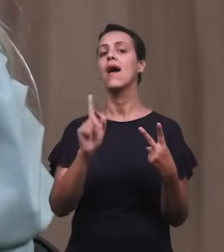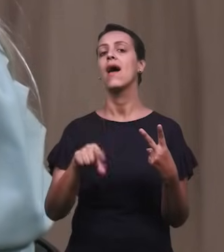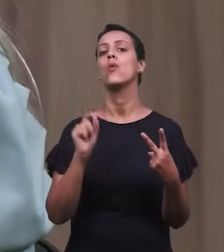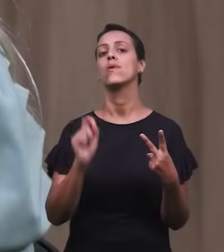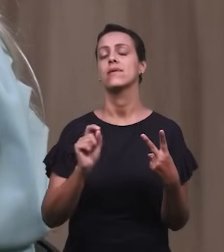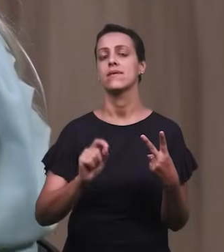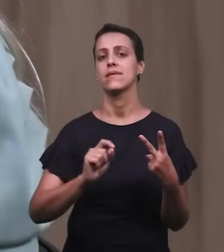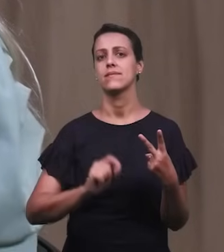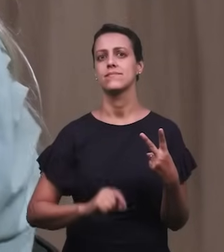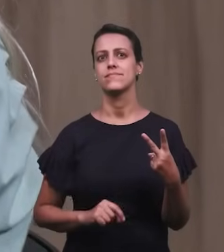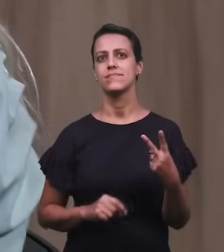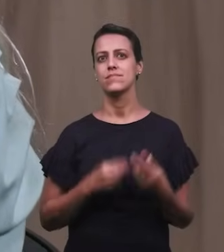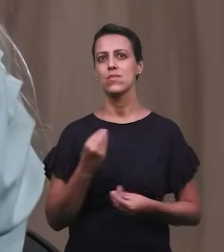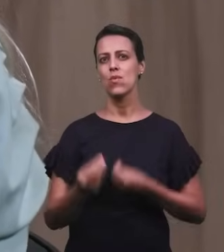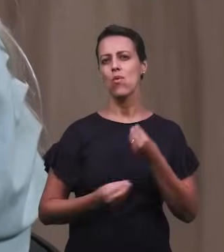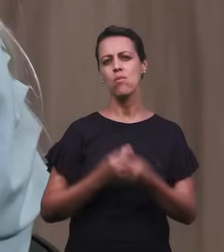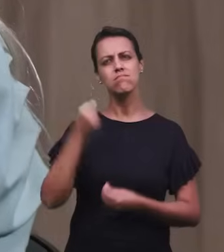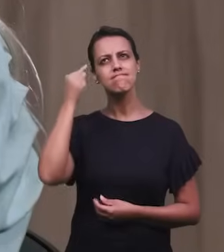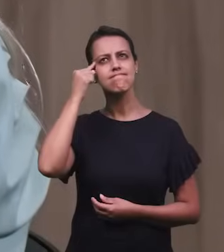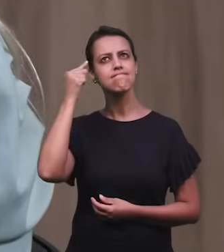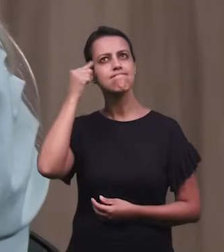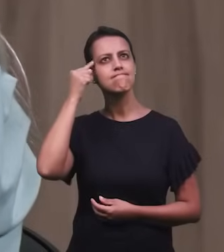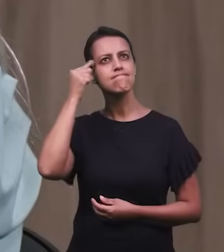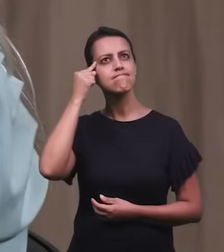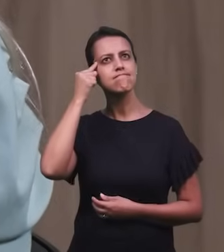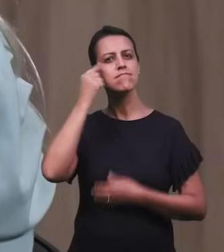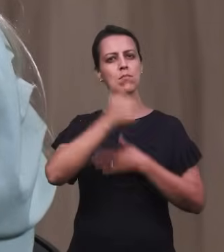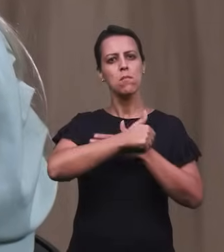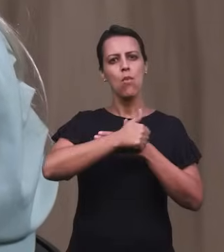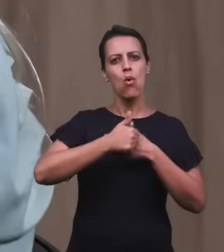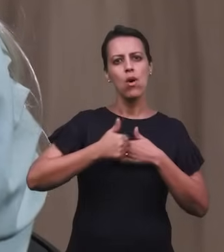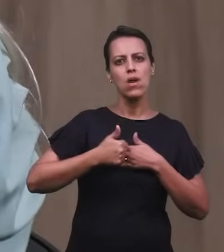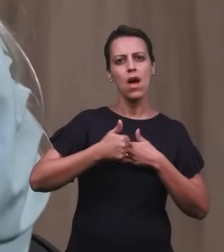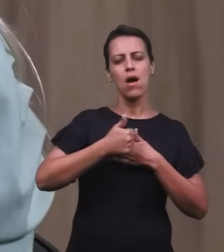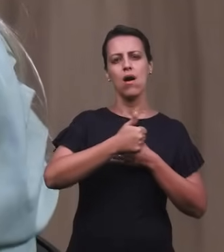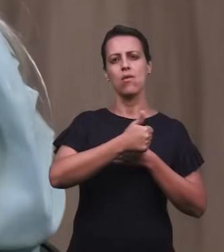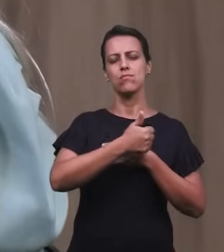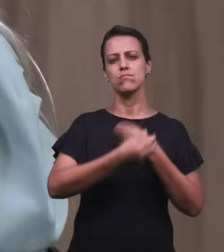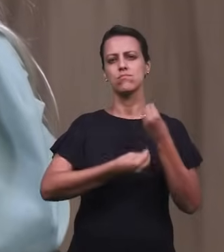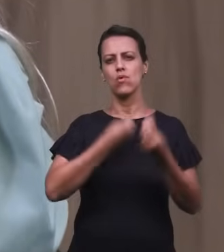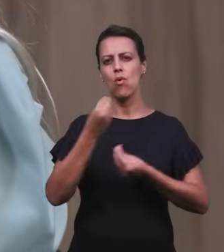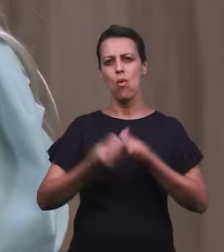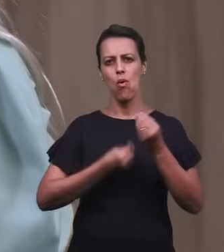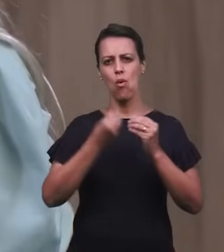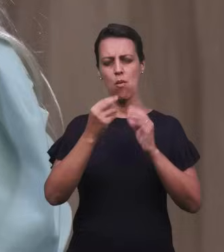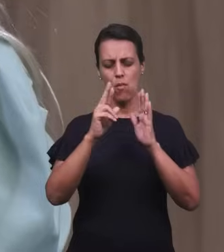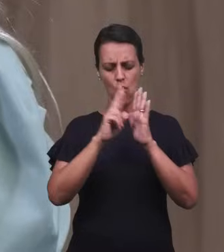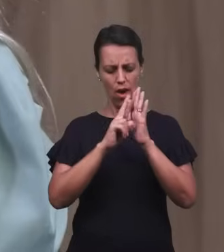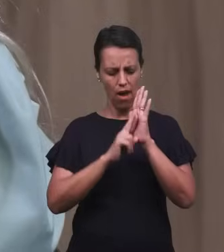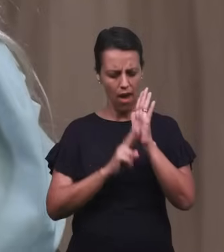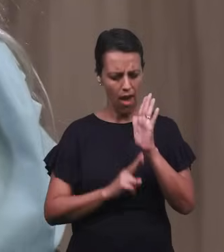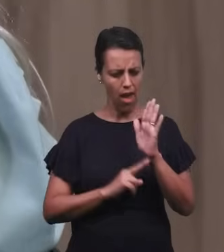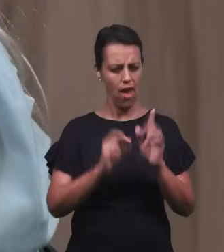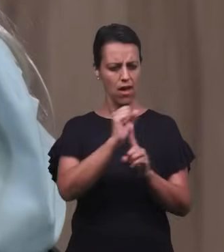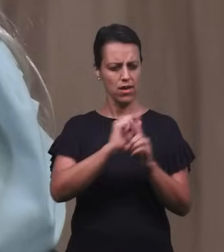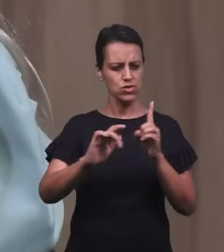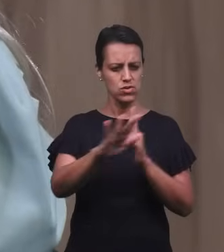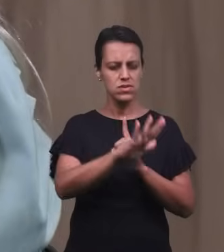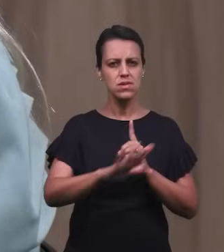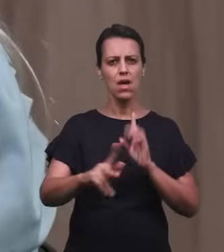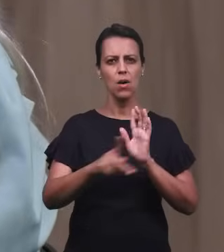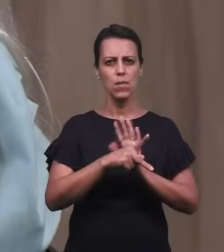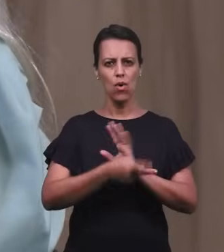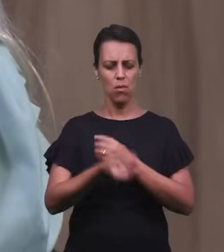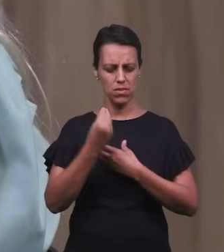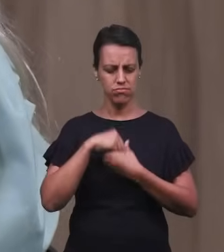aos nossos juízos, né? Aos nossos juízos morais, às nossas regras, as regras sociais.